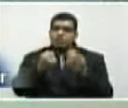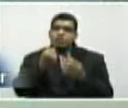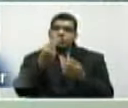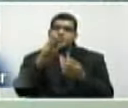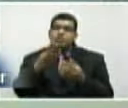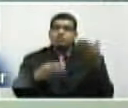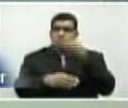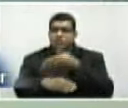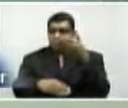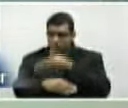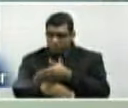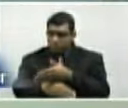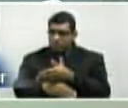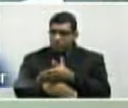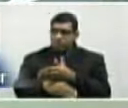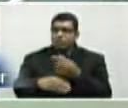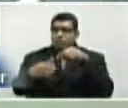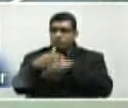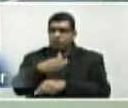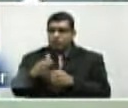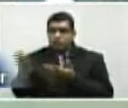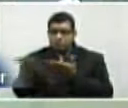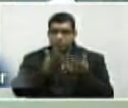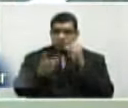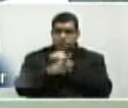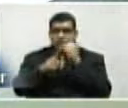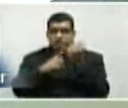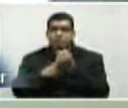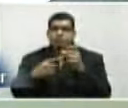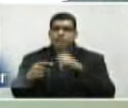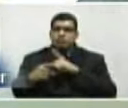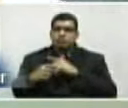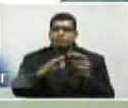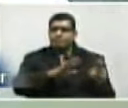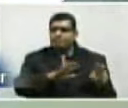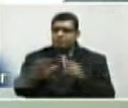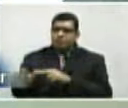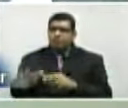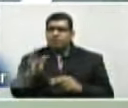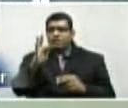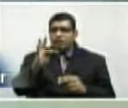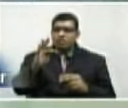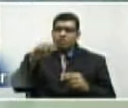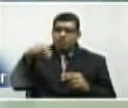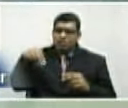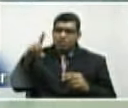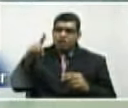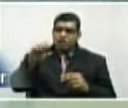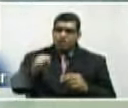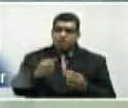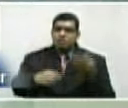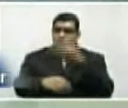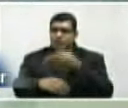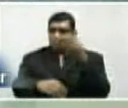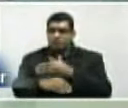dos recursos do Fundo de Ação Social decorrentes do FMPS foram aplicados